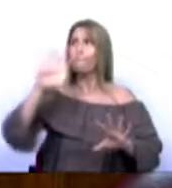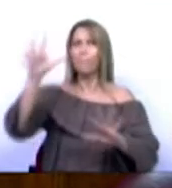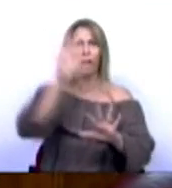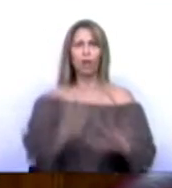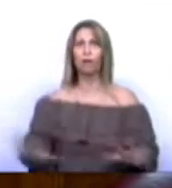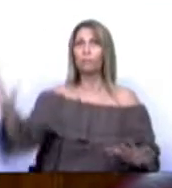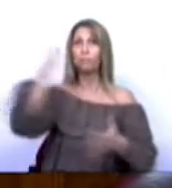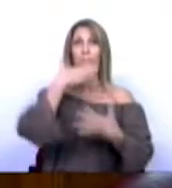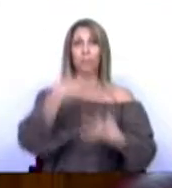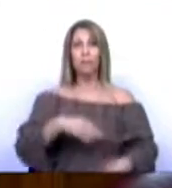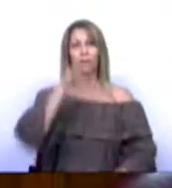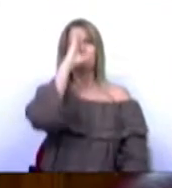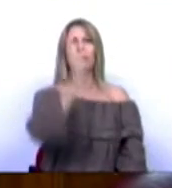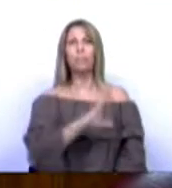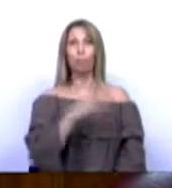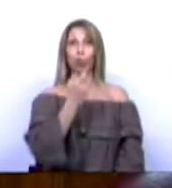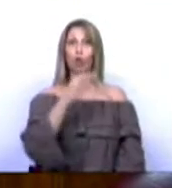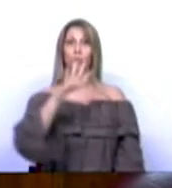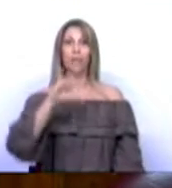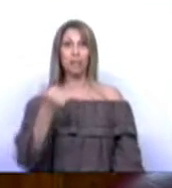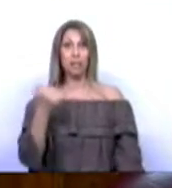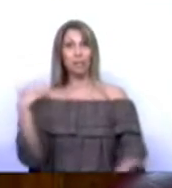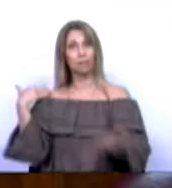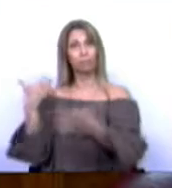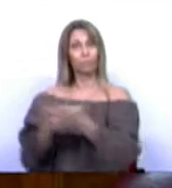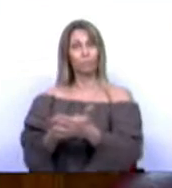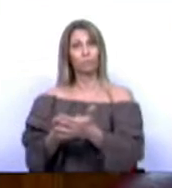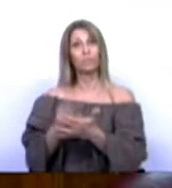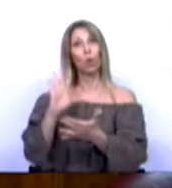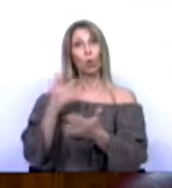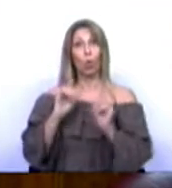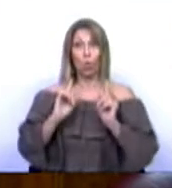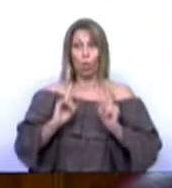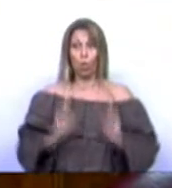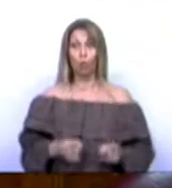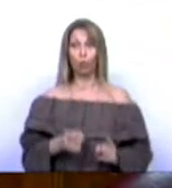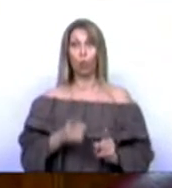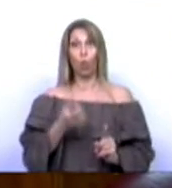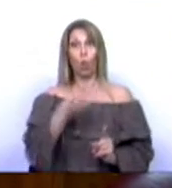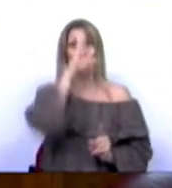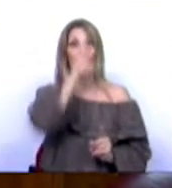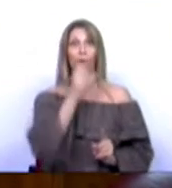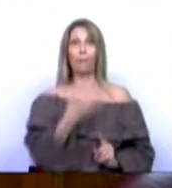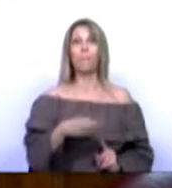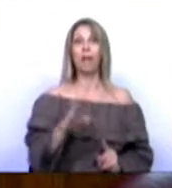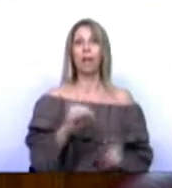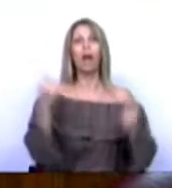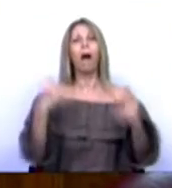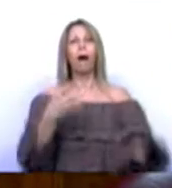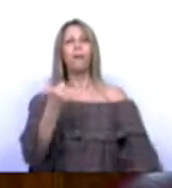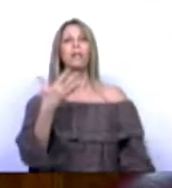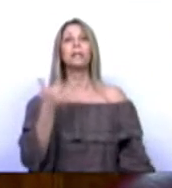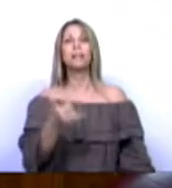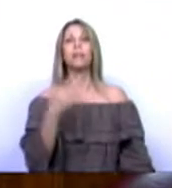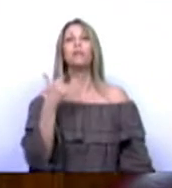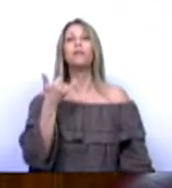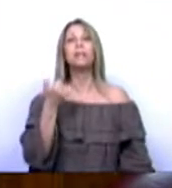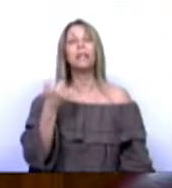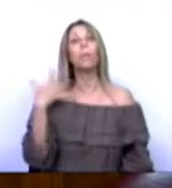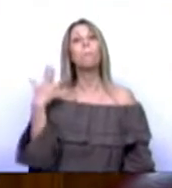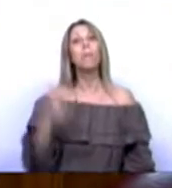Sabemos bem que desde 2015, desde que o Partido Socialista é governo, existem mais 25 mil profissionais de